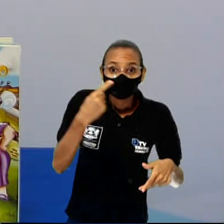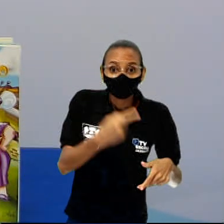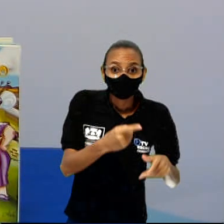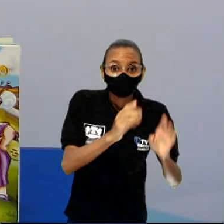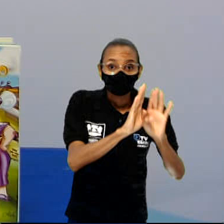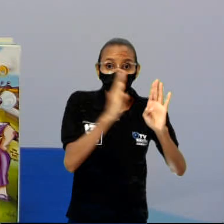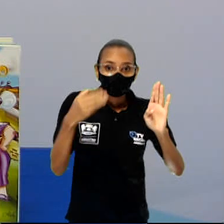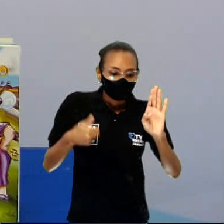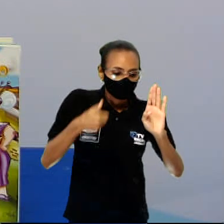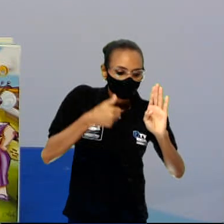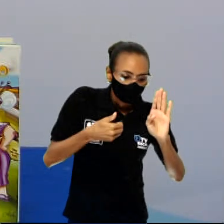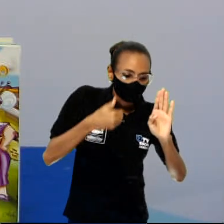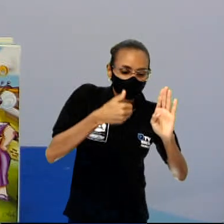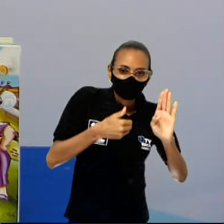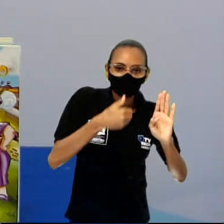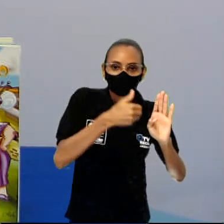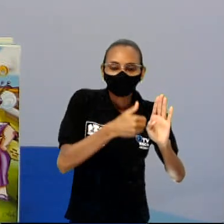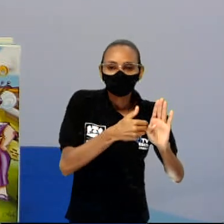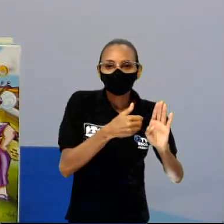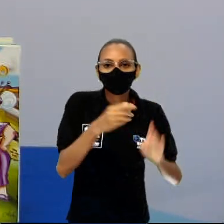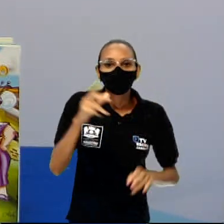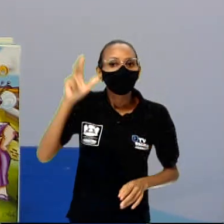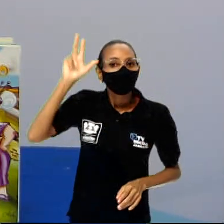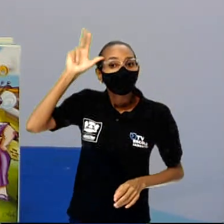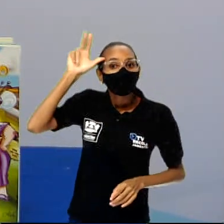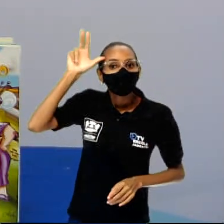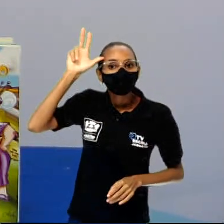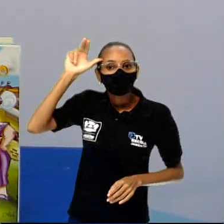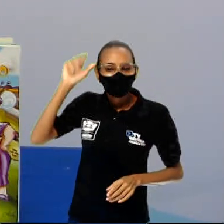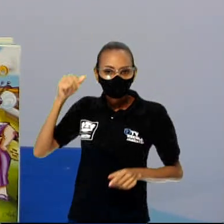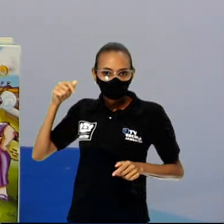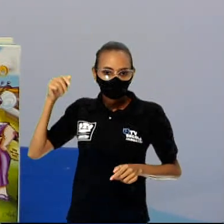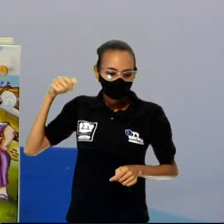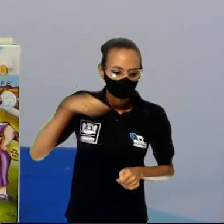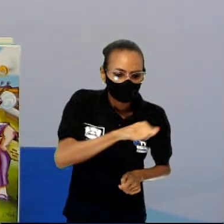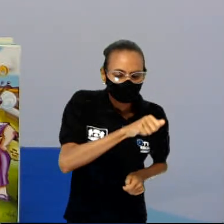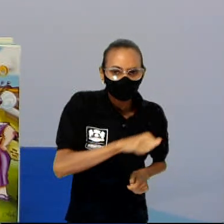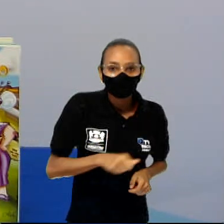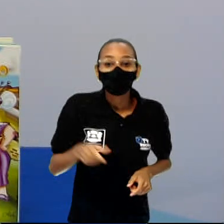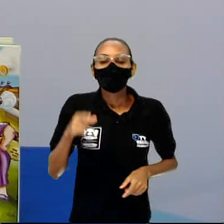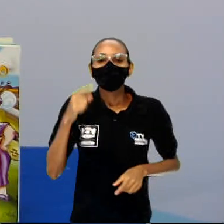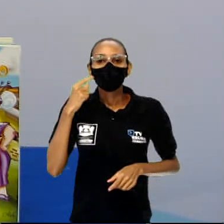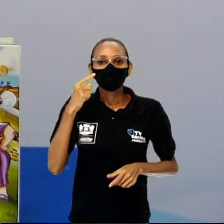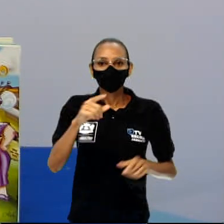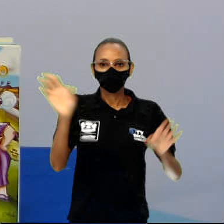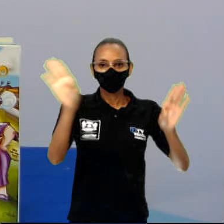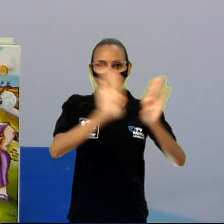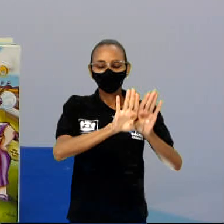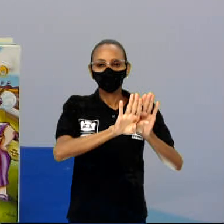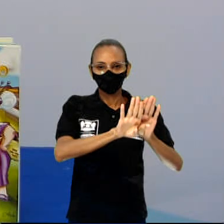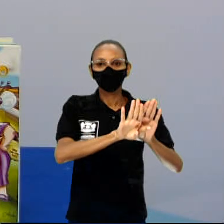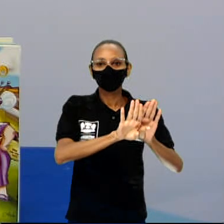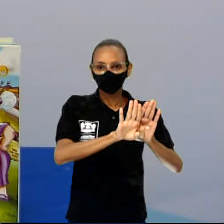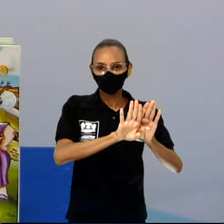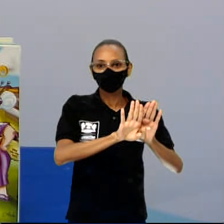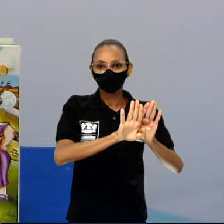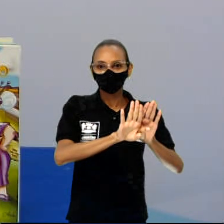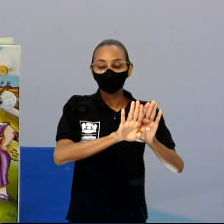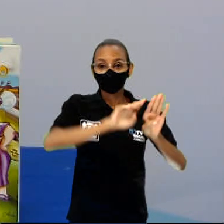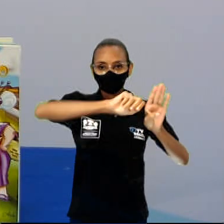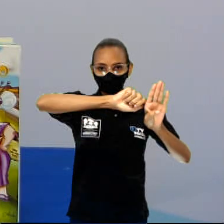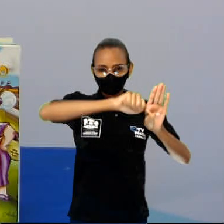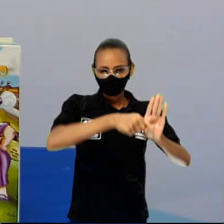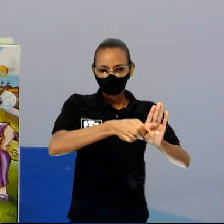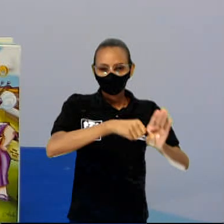porta, o cavalo deu um coice, trancou. Ele entrou e os